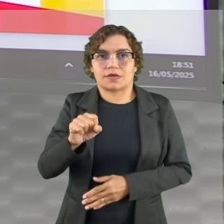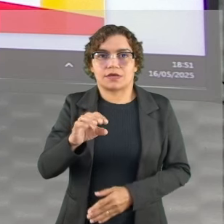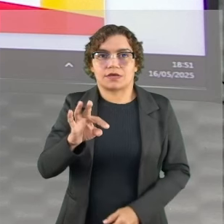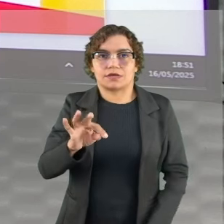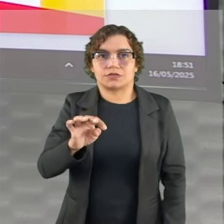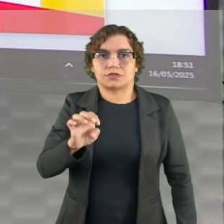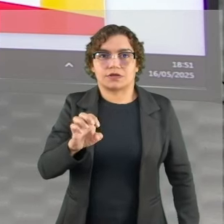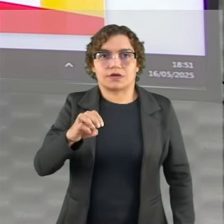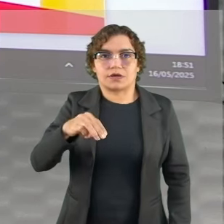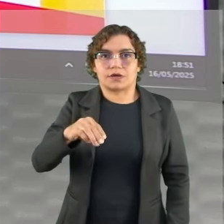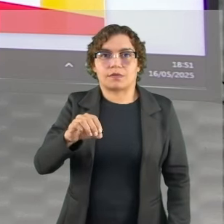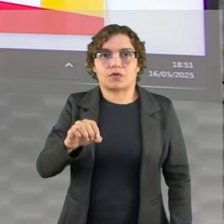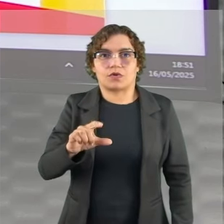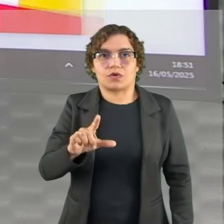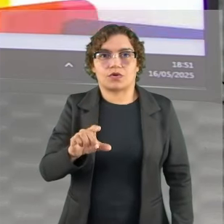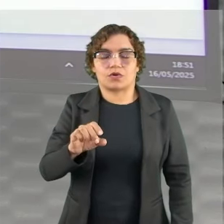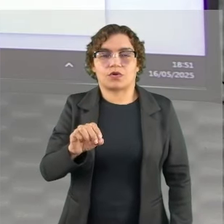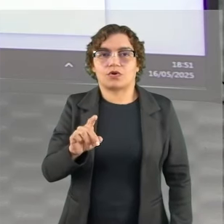conhecimento.